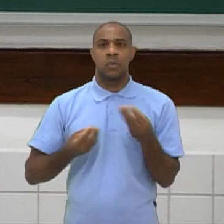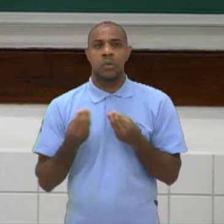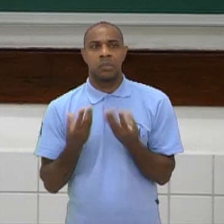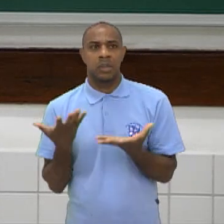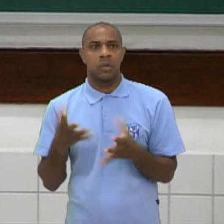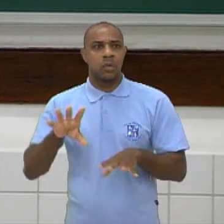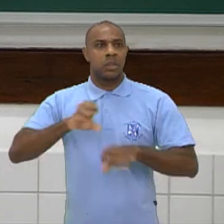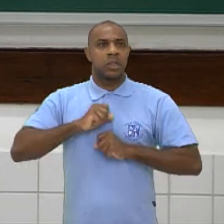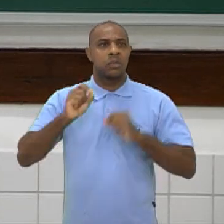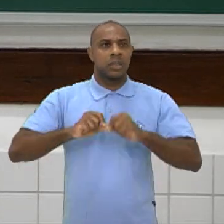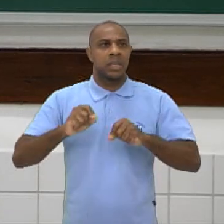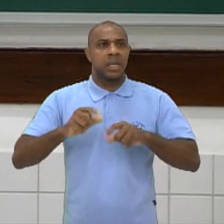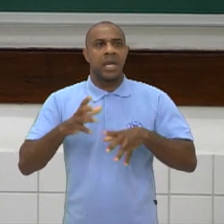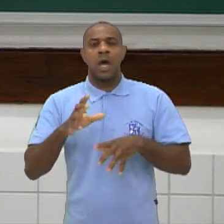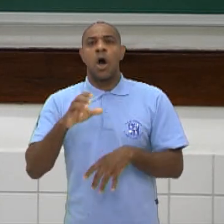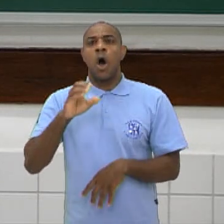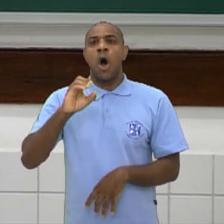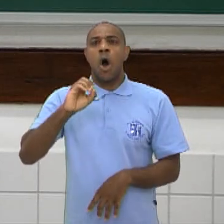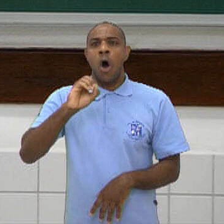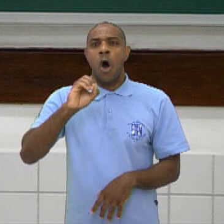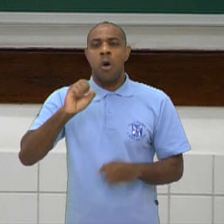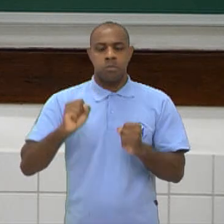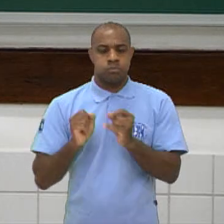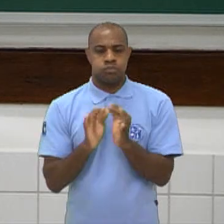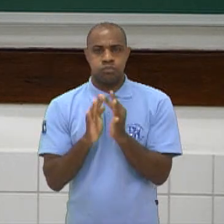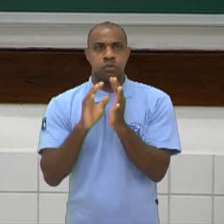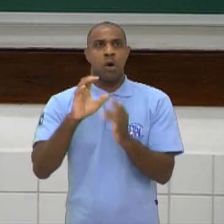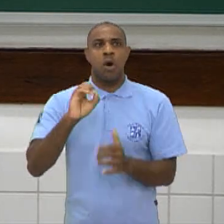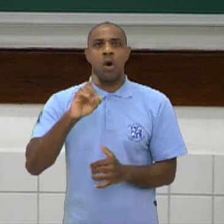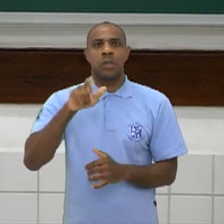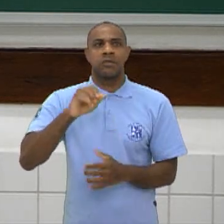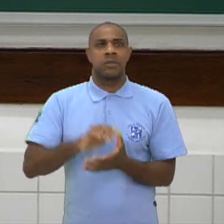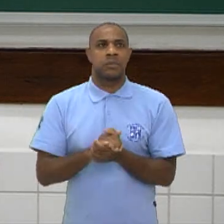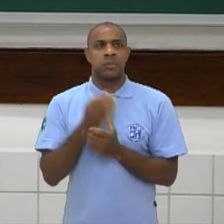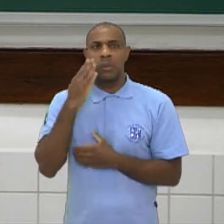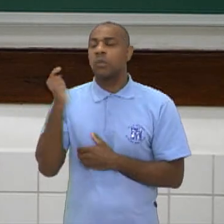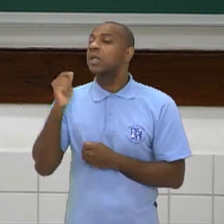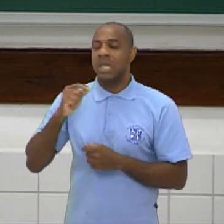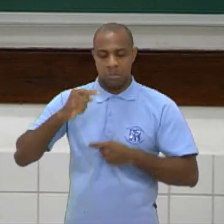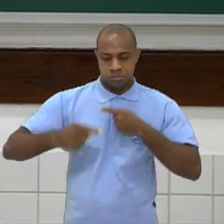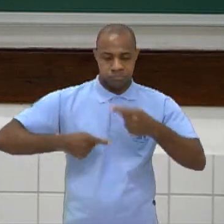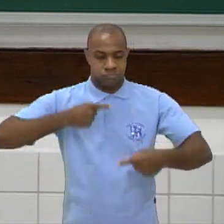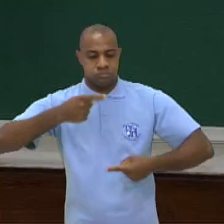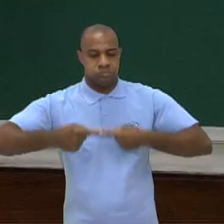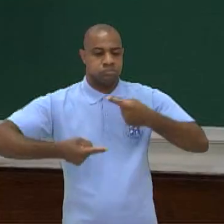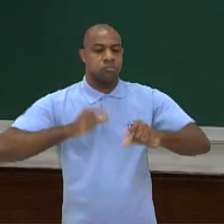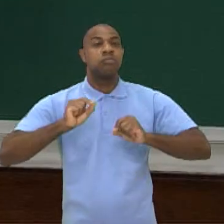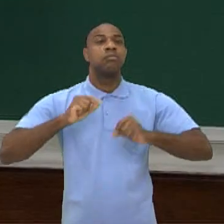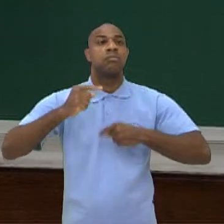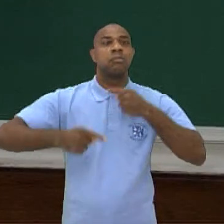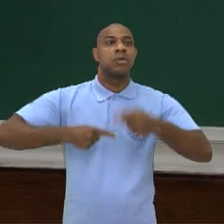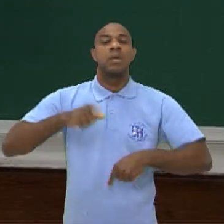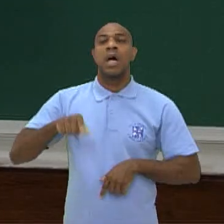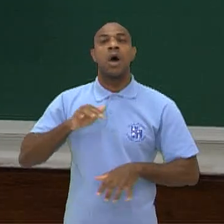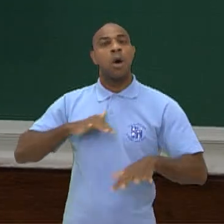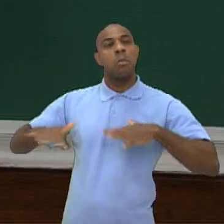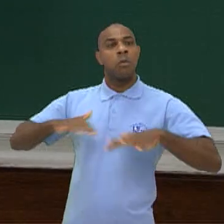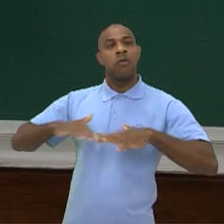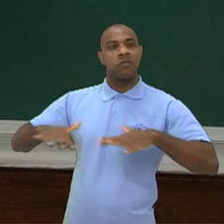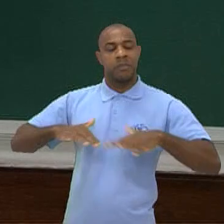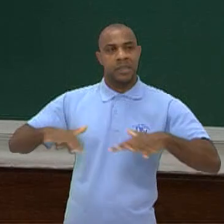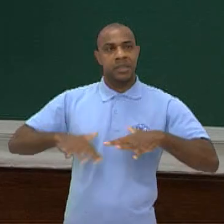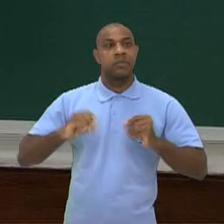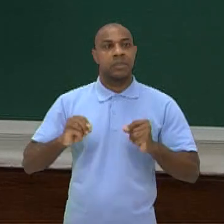oxigênio, que eles estão bem interligados. O que é um ciclo biogeoquímico? Para começar, vamos ver aqui, gente. Ó. É a movimentação de